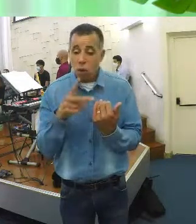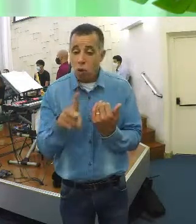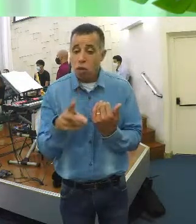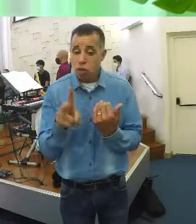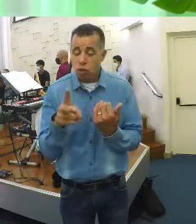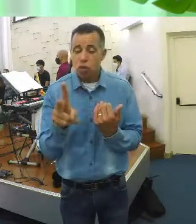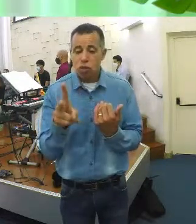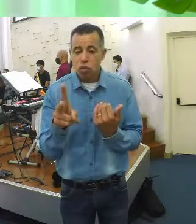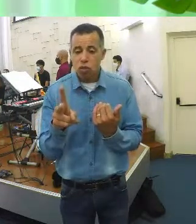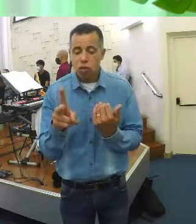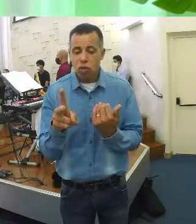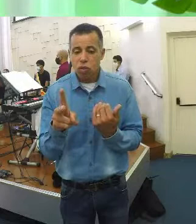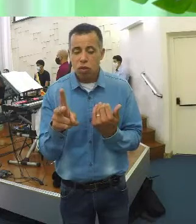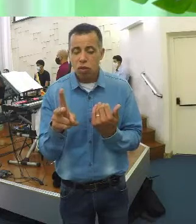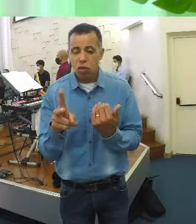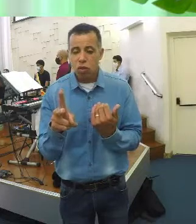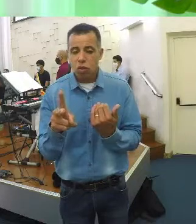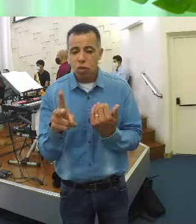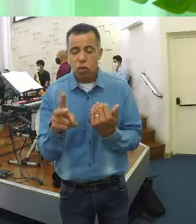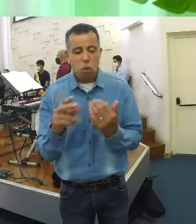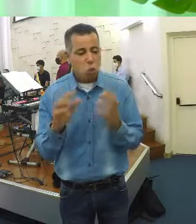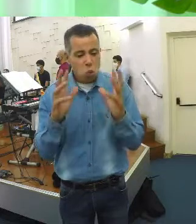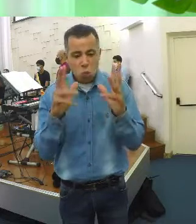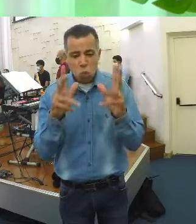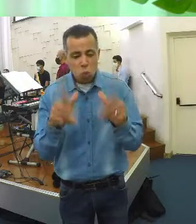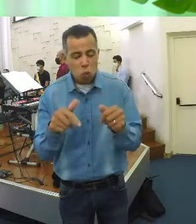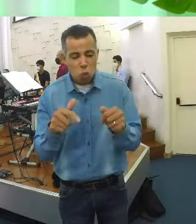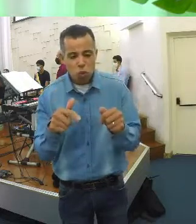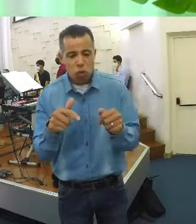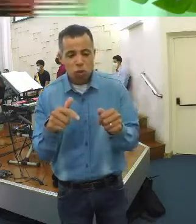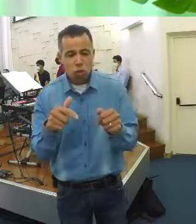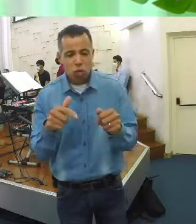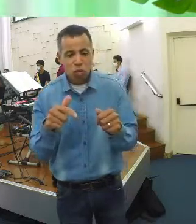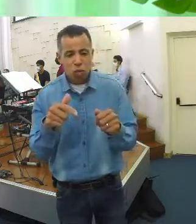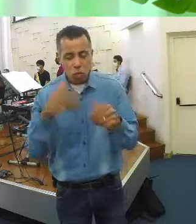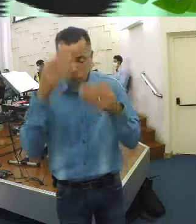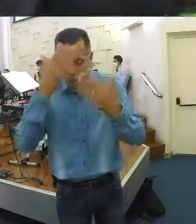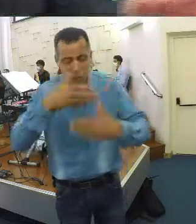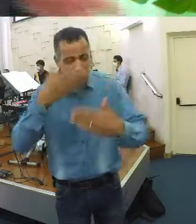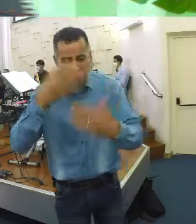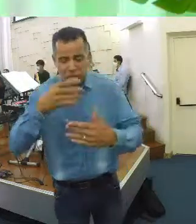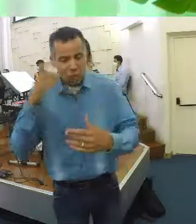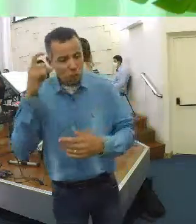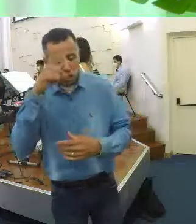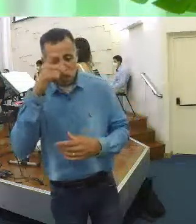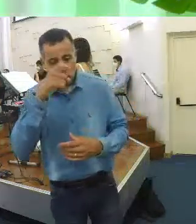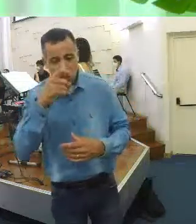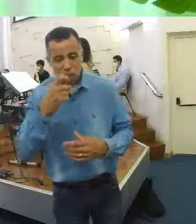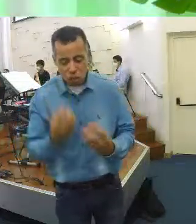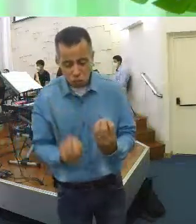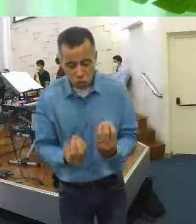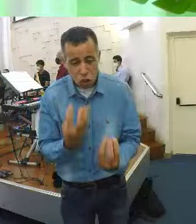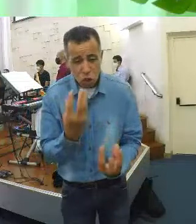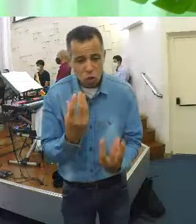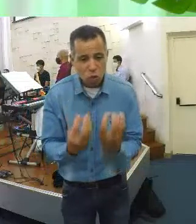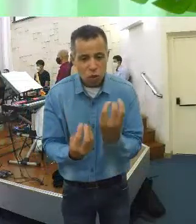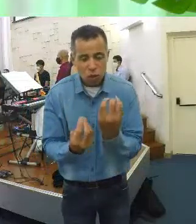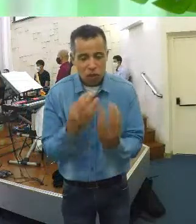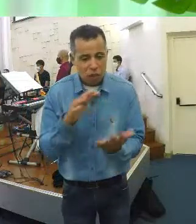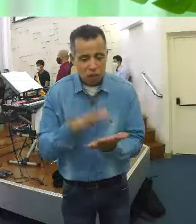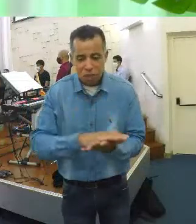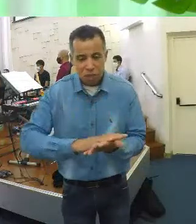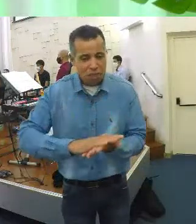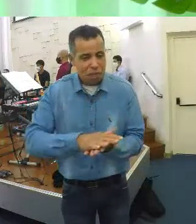sejam arrebatadas do aprisco e nos currais não haja gado. Então, tudo que a terra produz e tudo que nós criamos, ainda que não haja